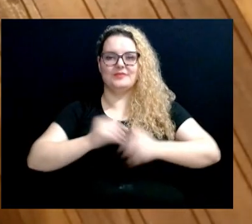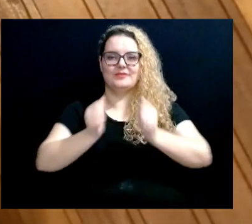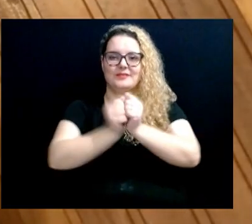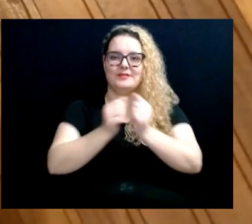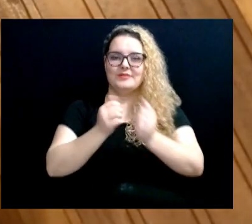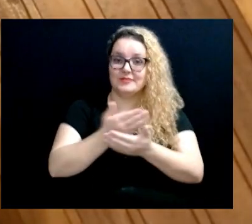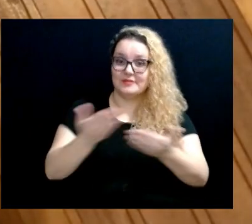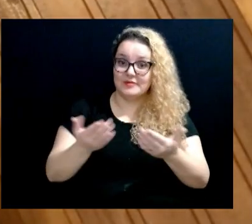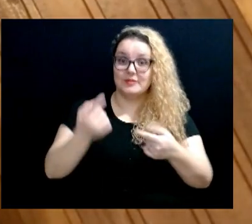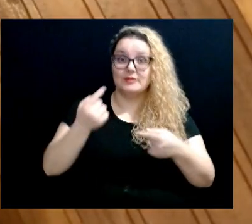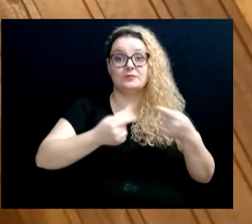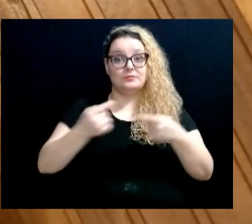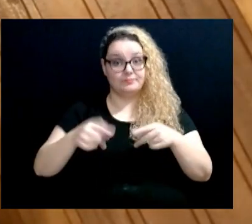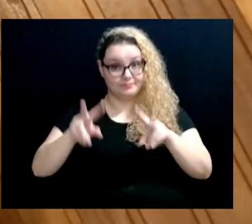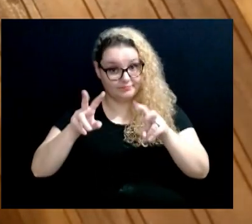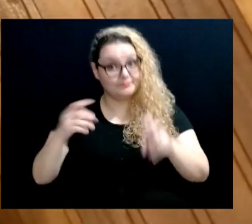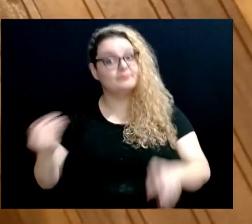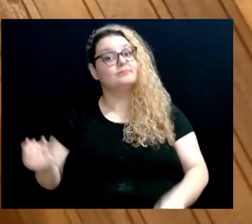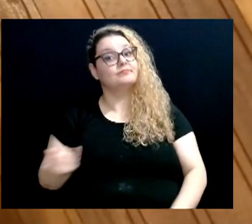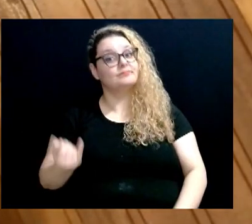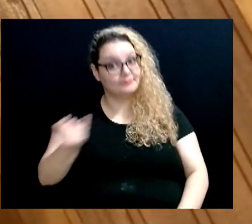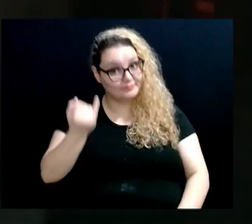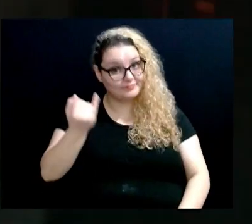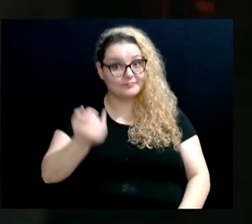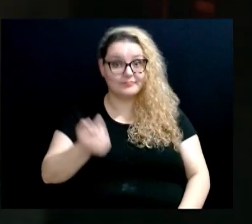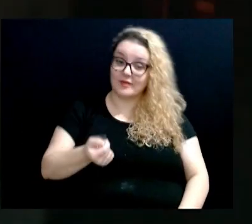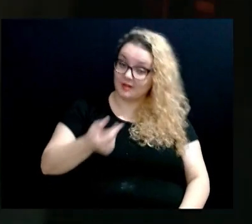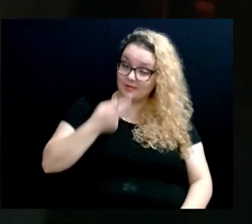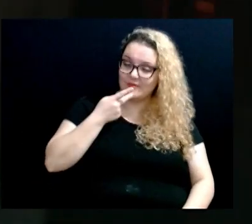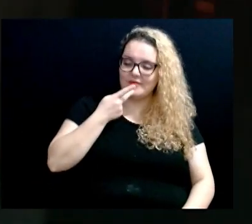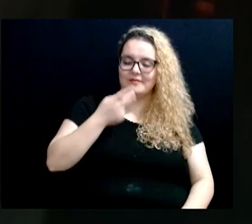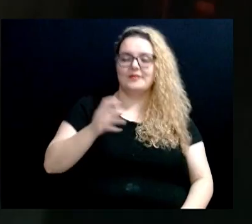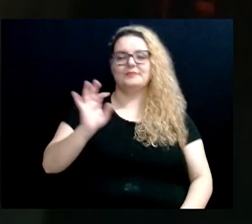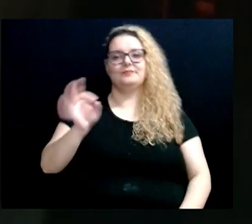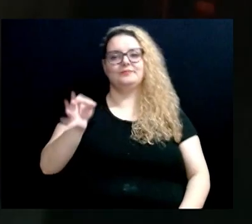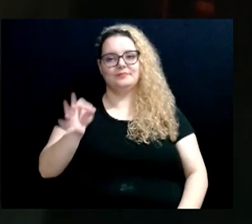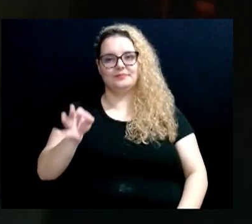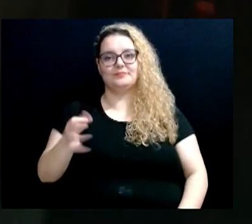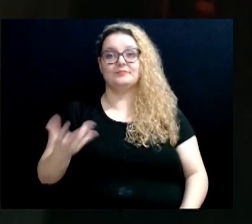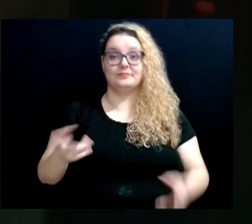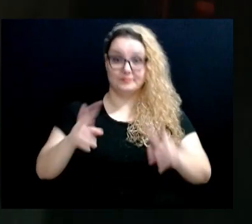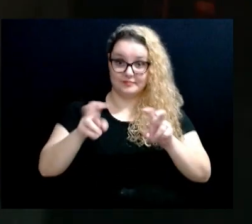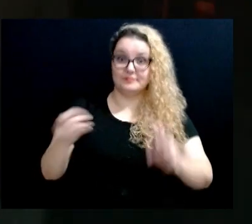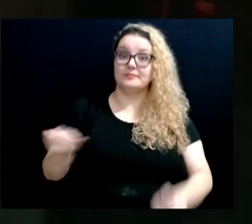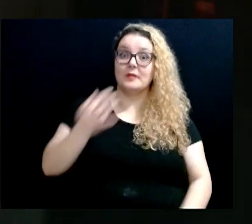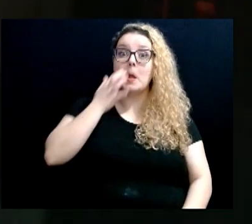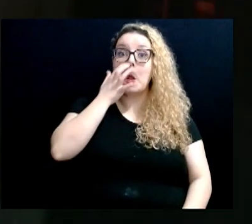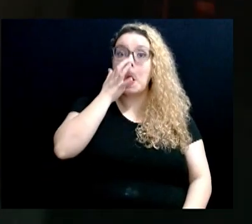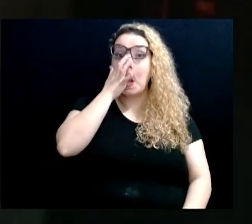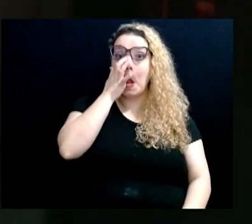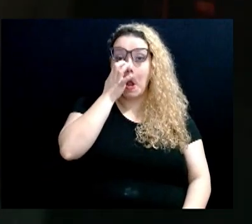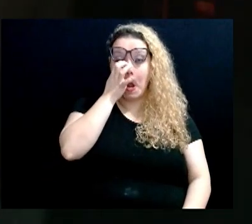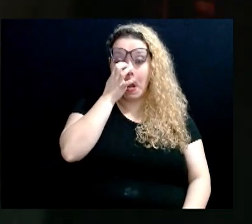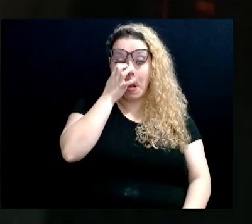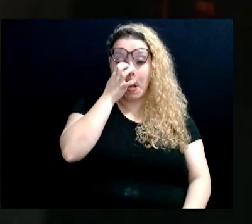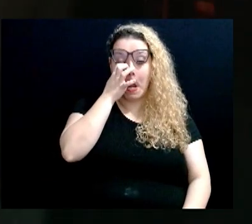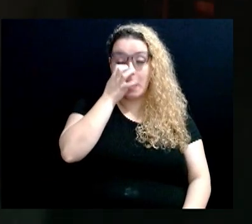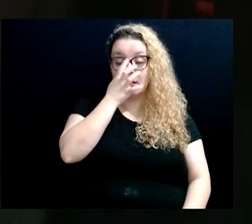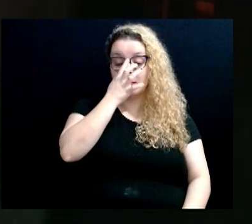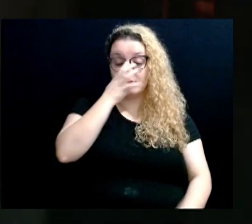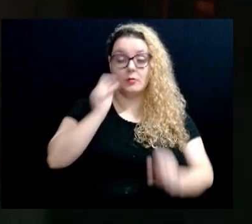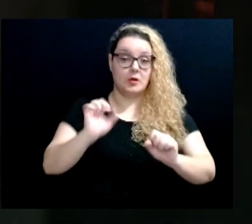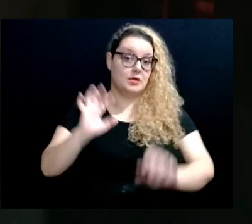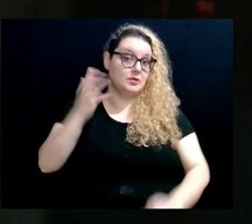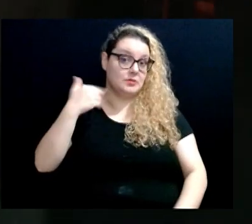um tema tão importante e pouco falado. Exatamente, um tema muito importante, pode acontecer na minha, na sua, nas